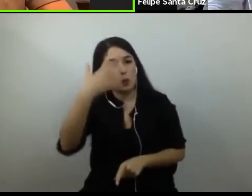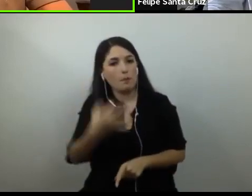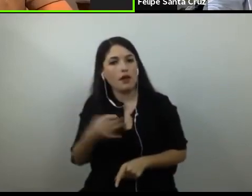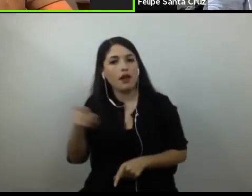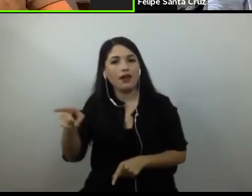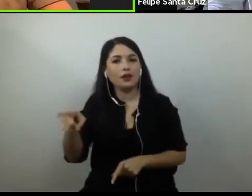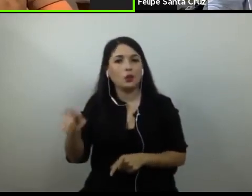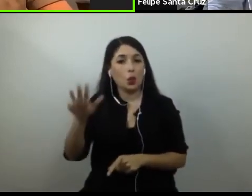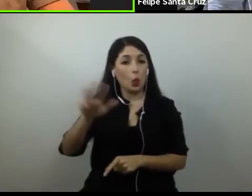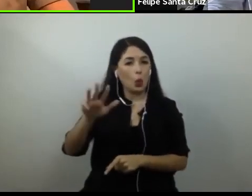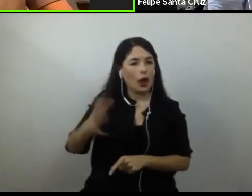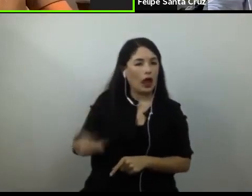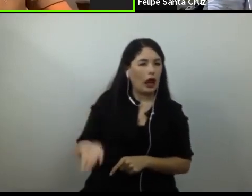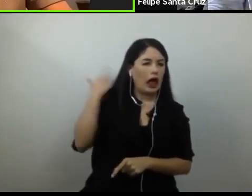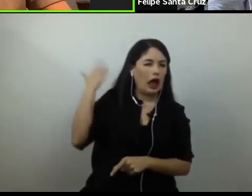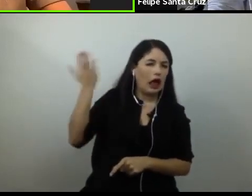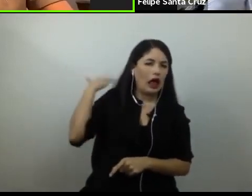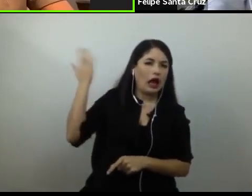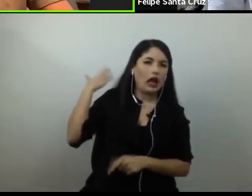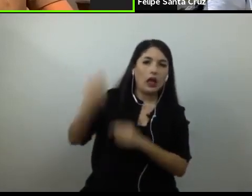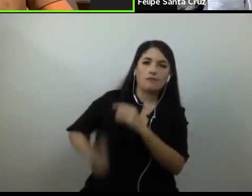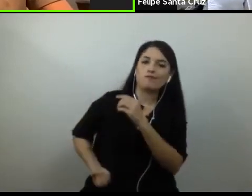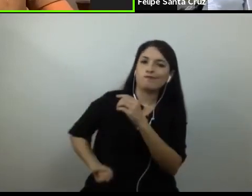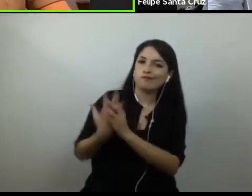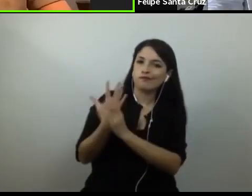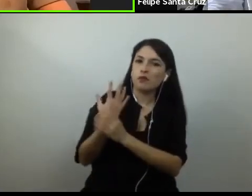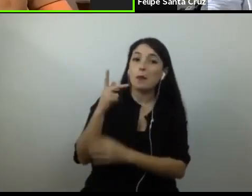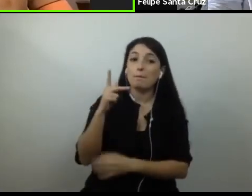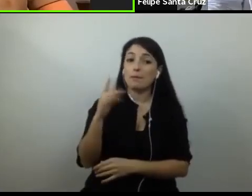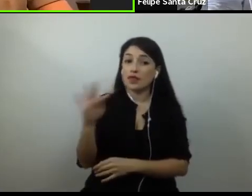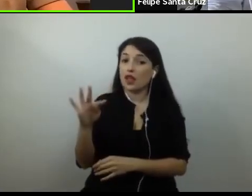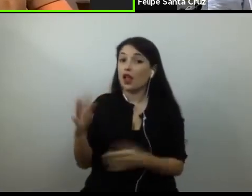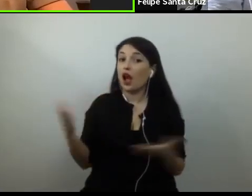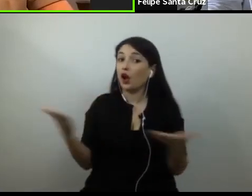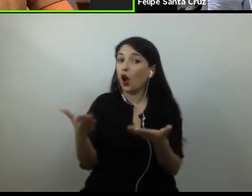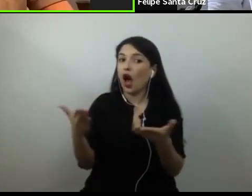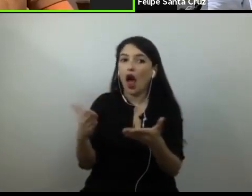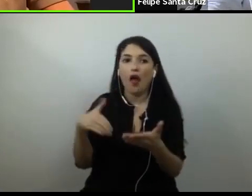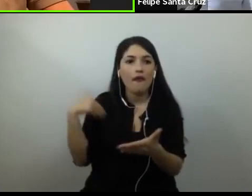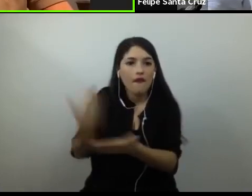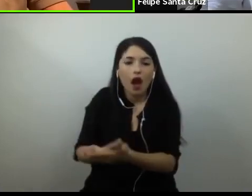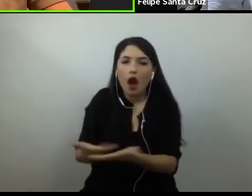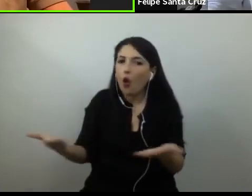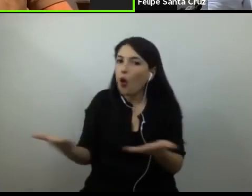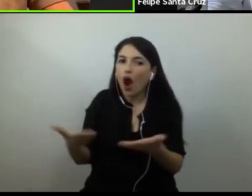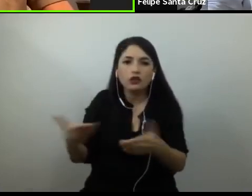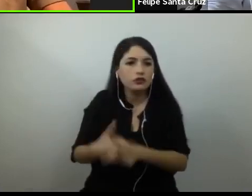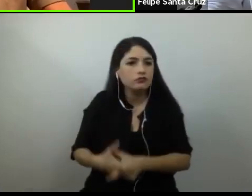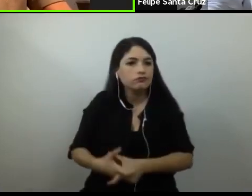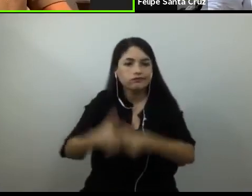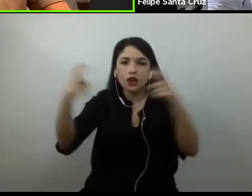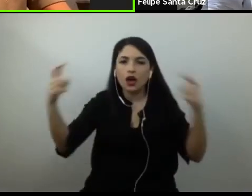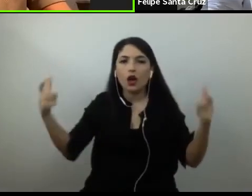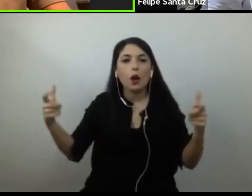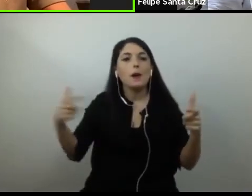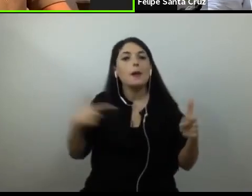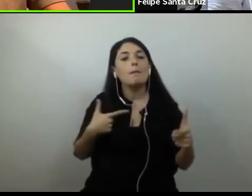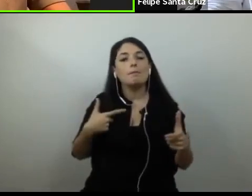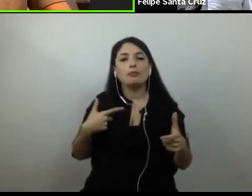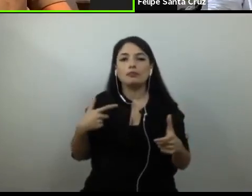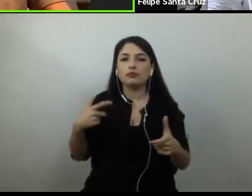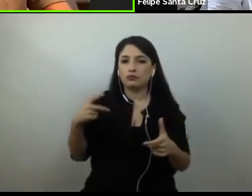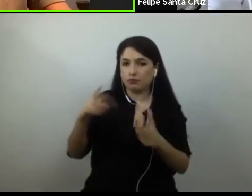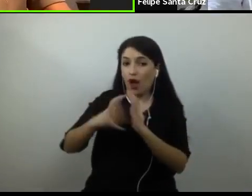PT, né, que é o maior partido do Brasil até hoje, fez a seguinte consideração. Eu fui ao Congresso